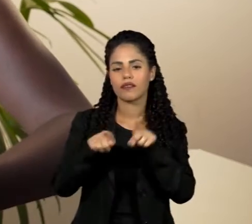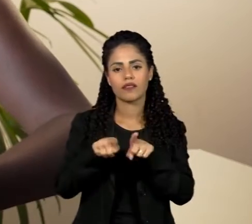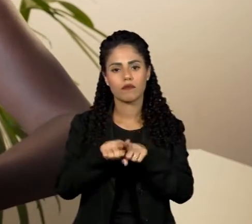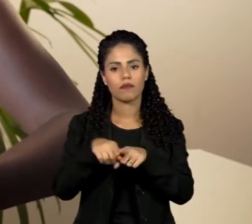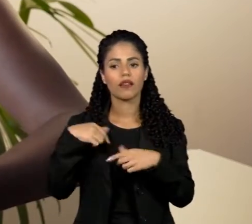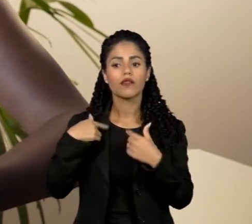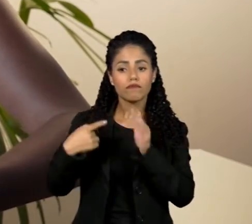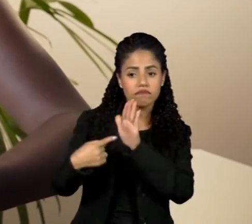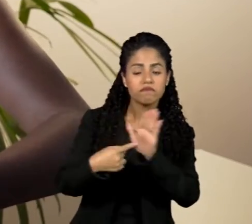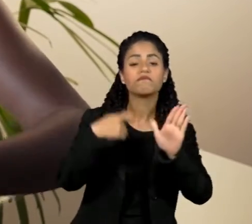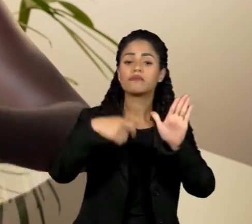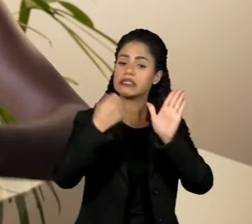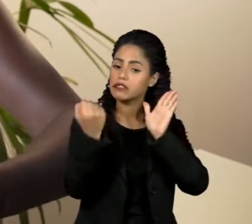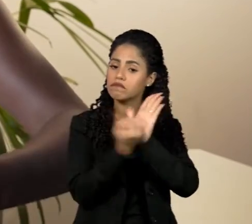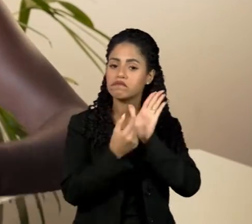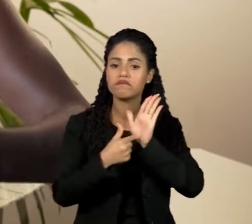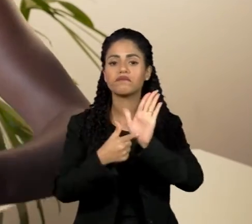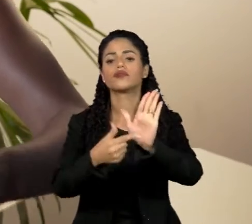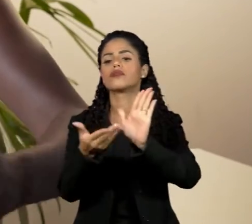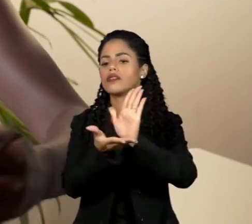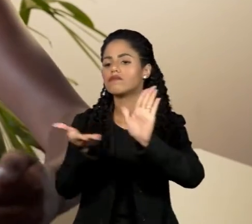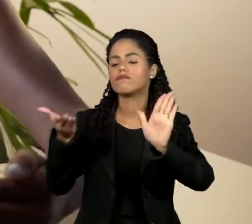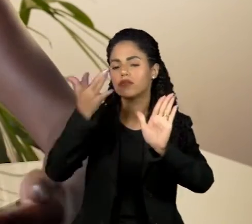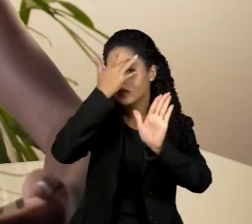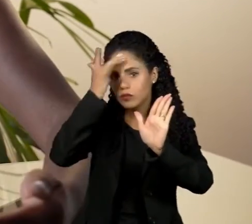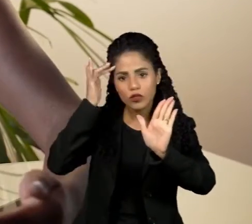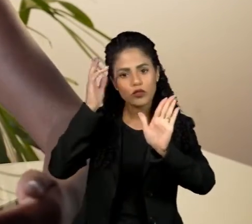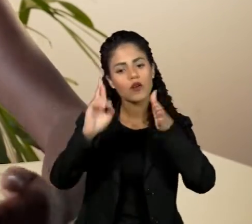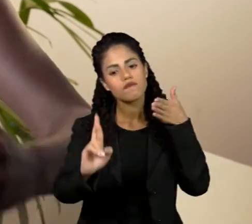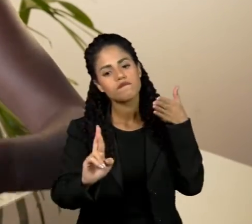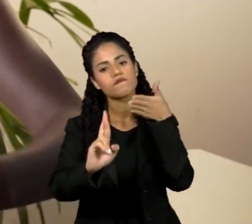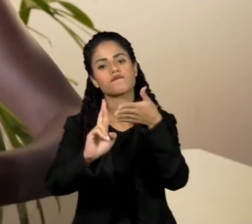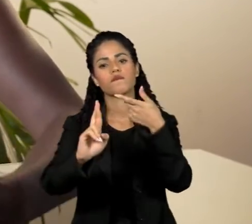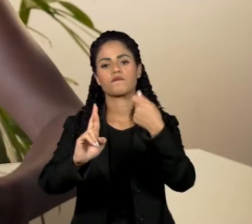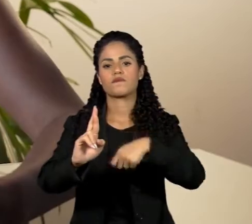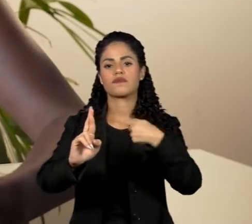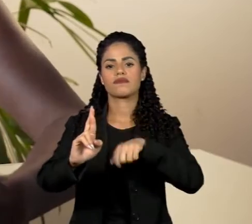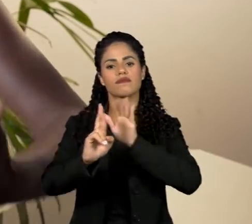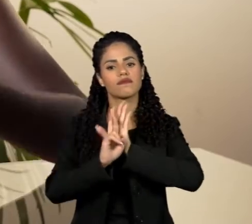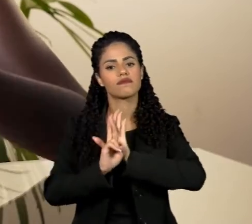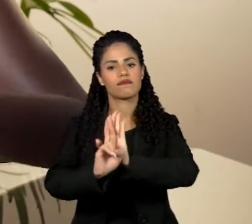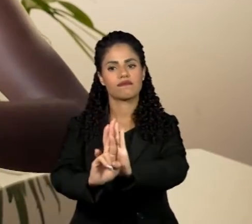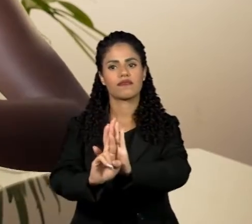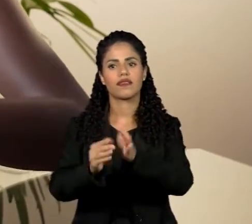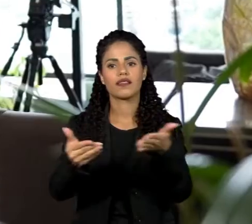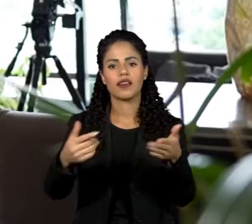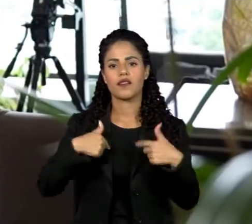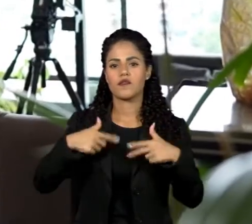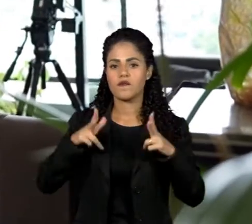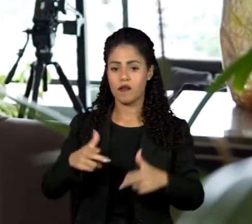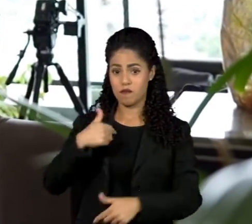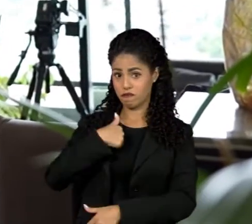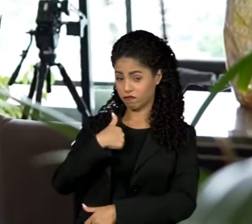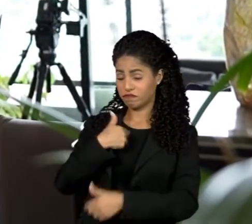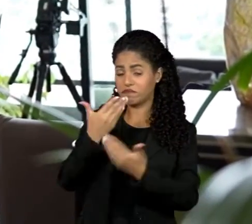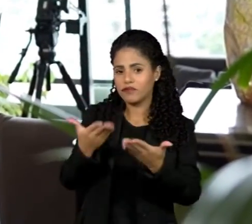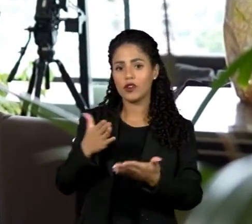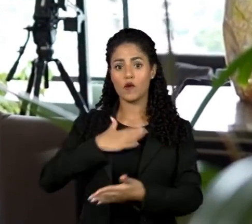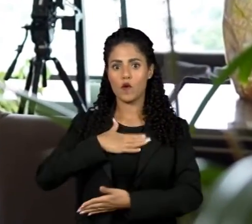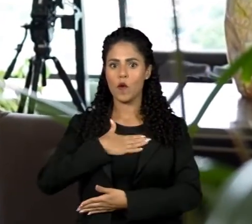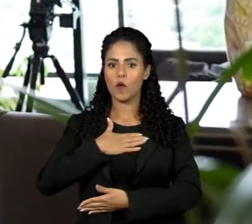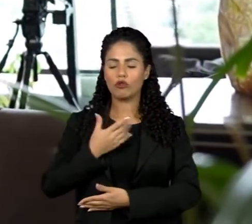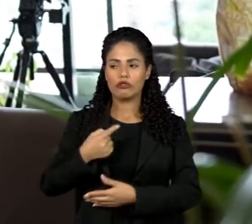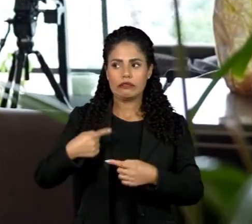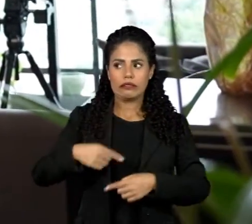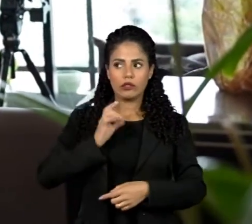não se mobilizarem para serem representados por pessoas assim como eu. Hoje, um dos meus maiores